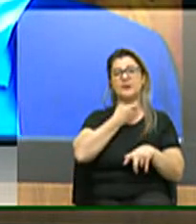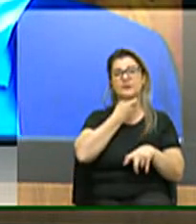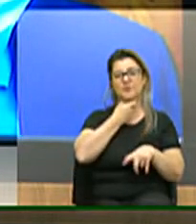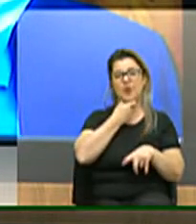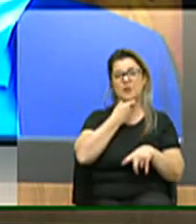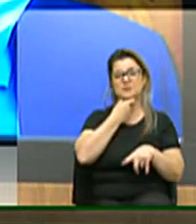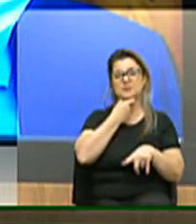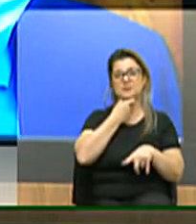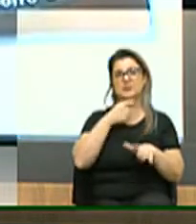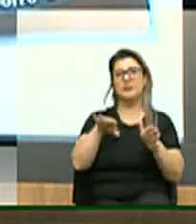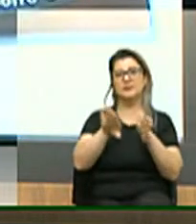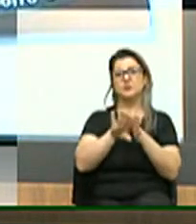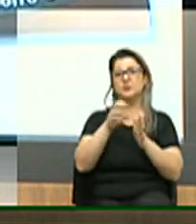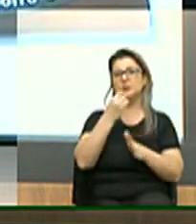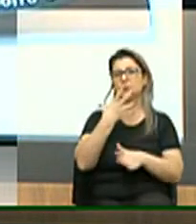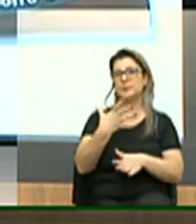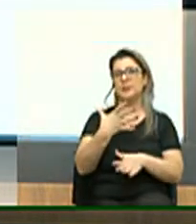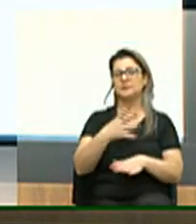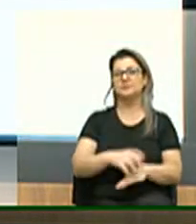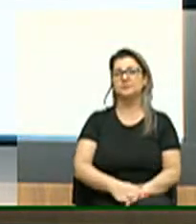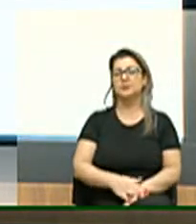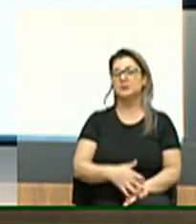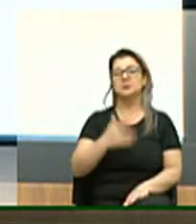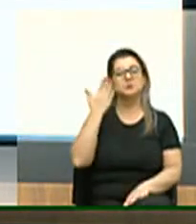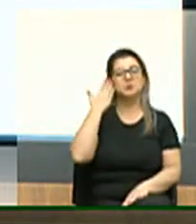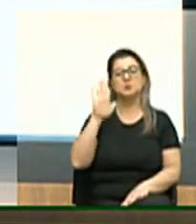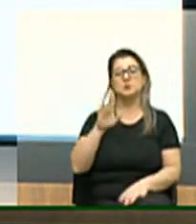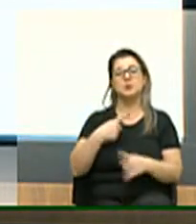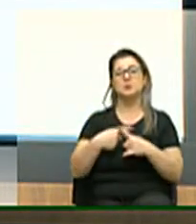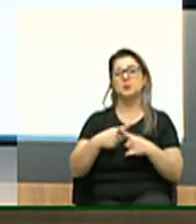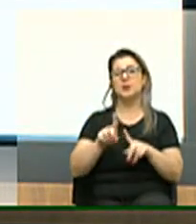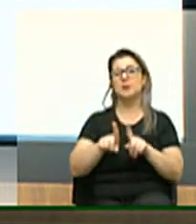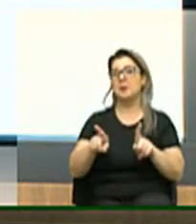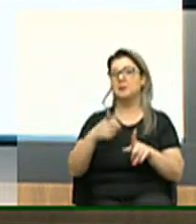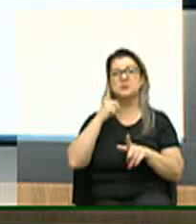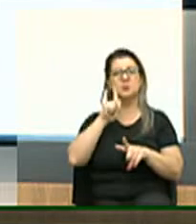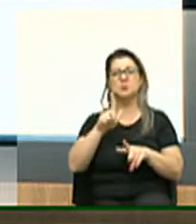Para o vídeo e diz que não dá, não sei o que é.